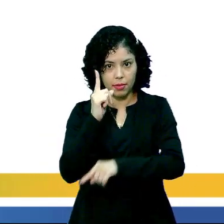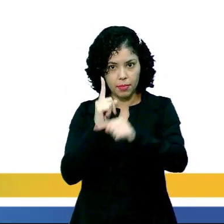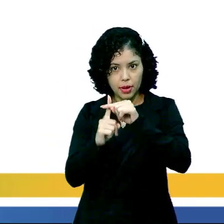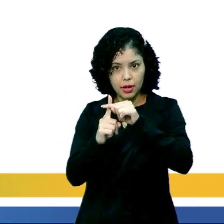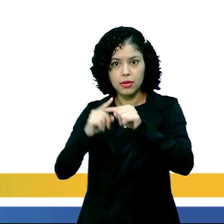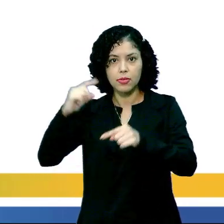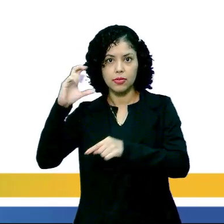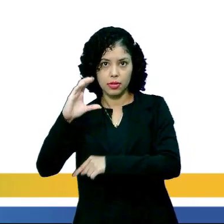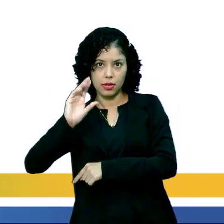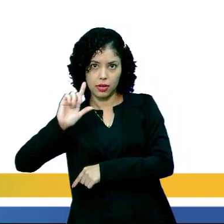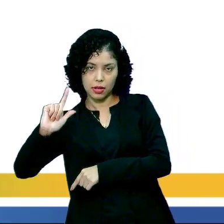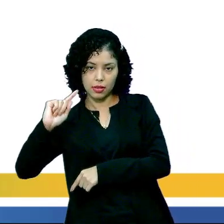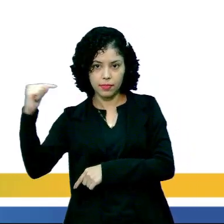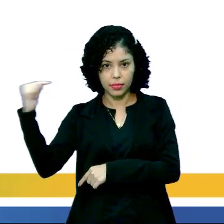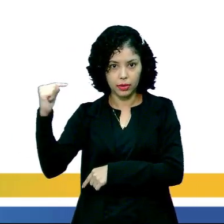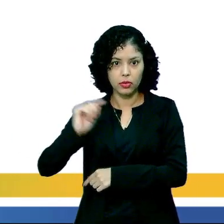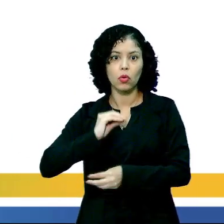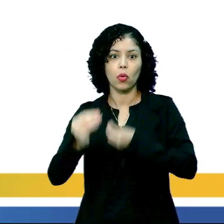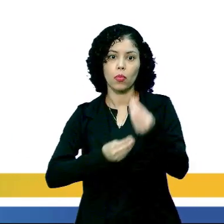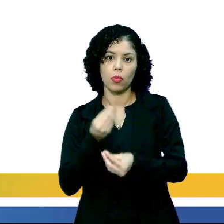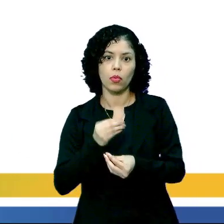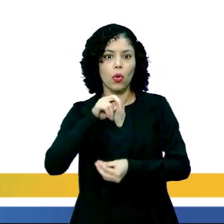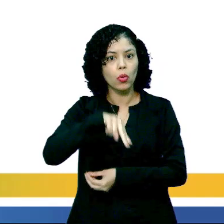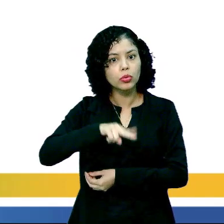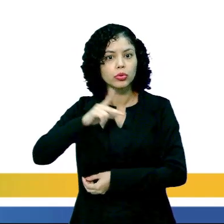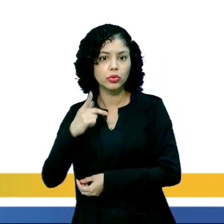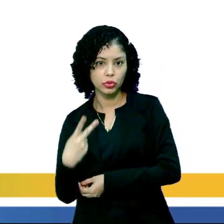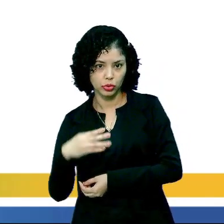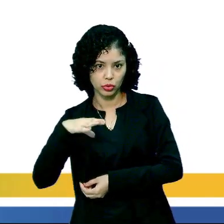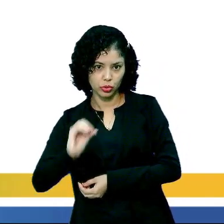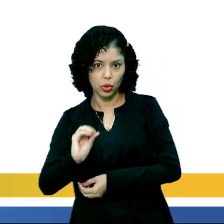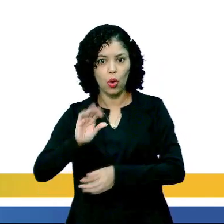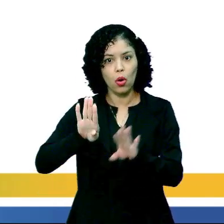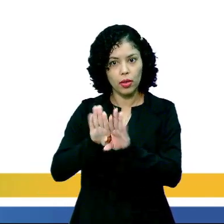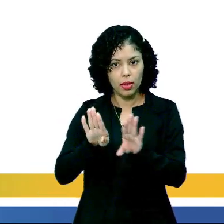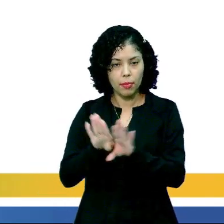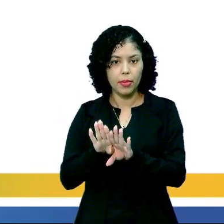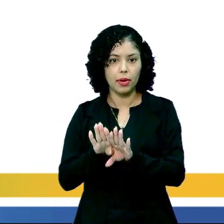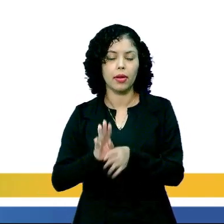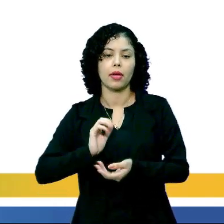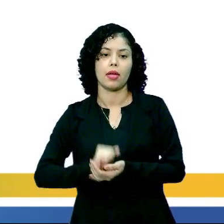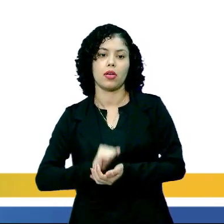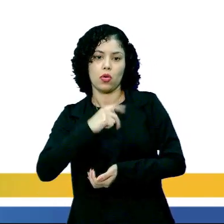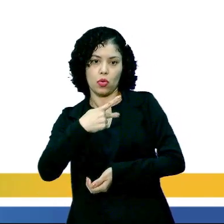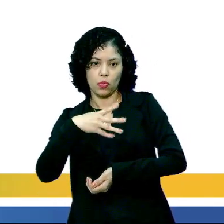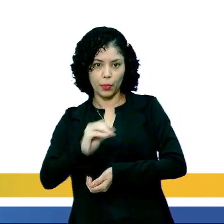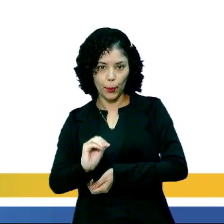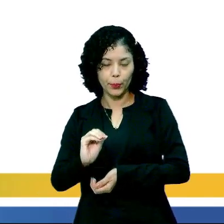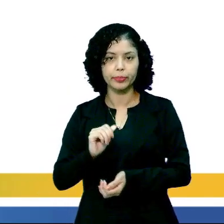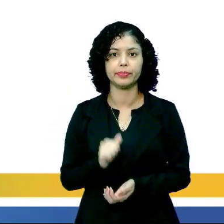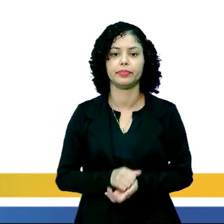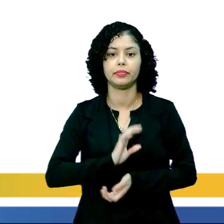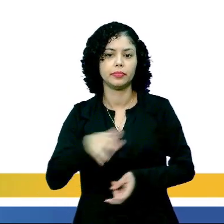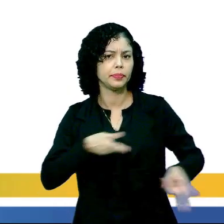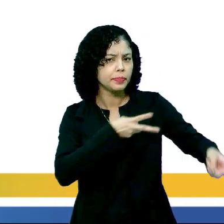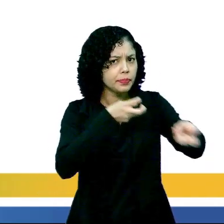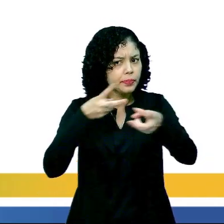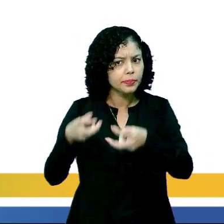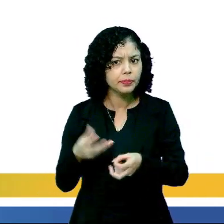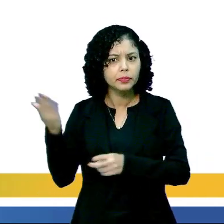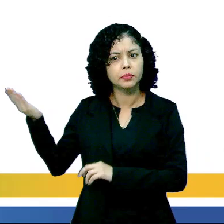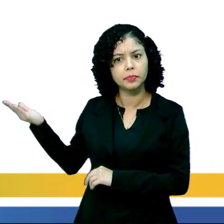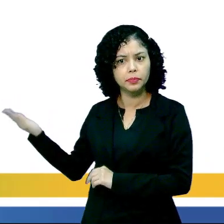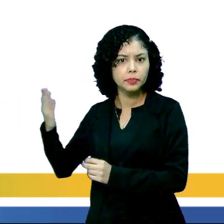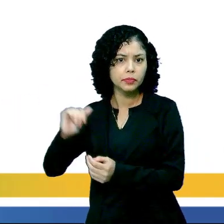isso acontece para os outros ácidos tempo para o ácido nítrico para ácido sulfúrico e pro ácido fosfórico perceba ali que o ácido